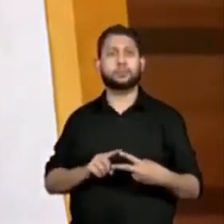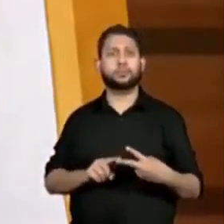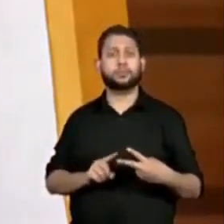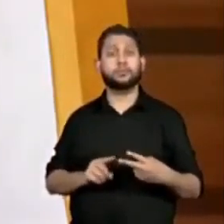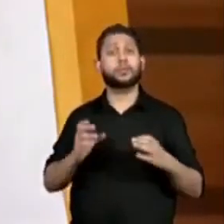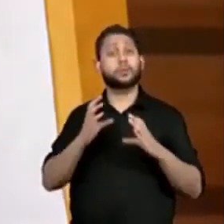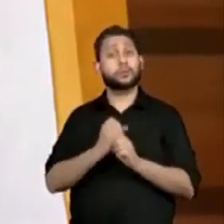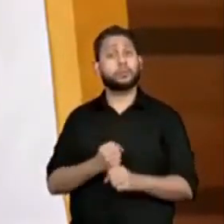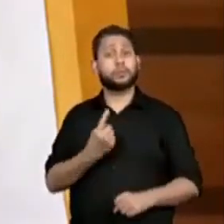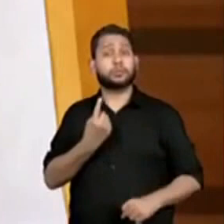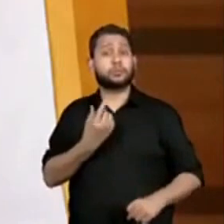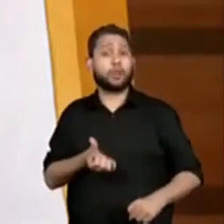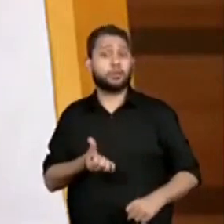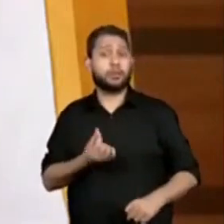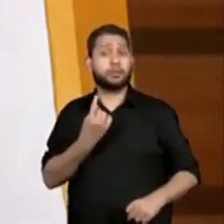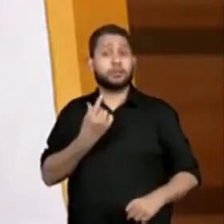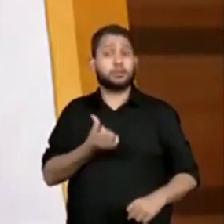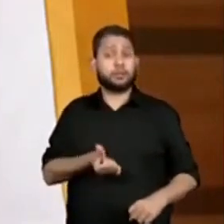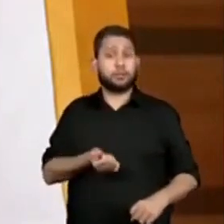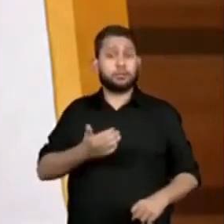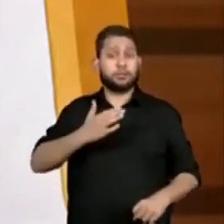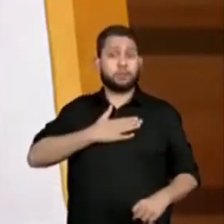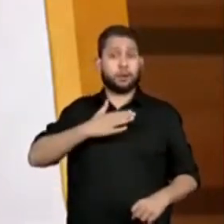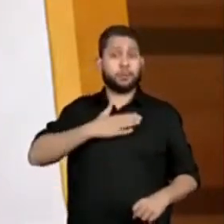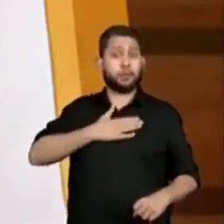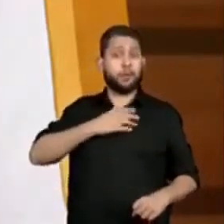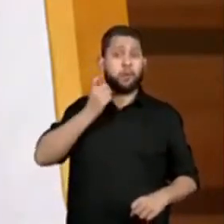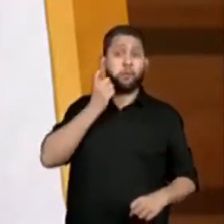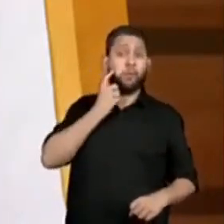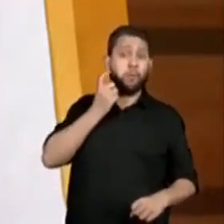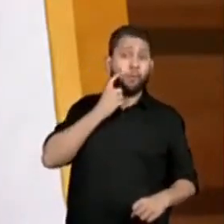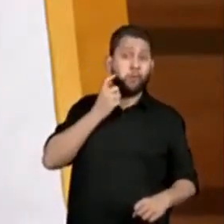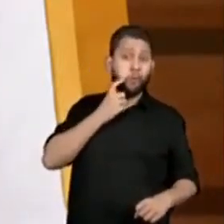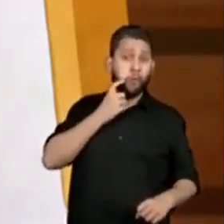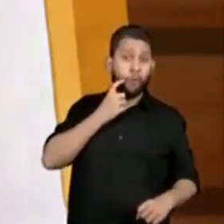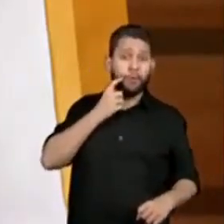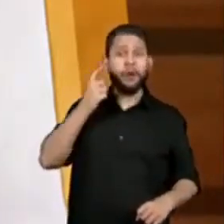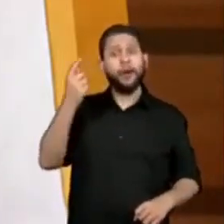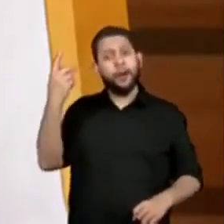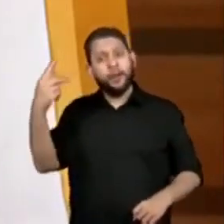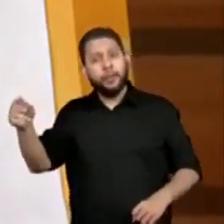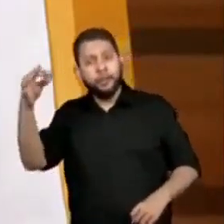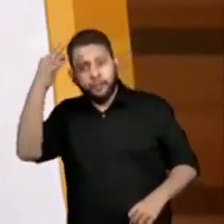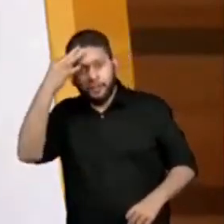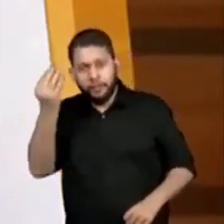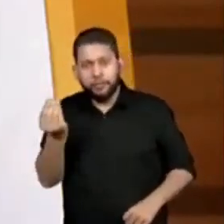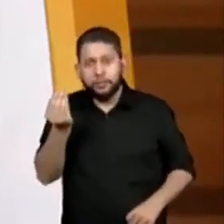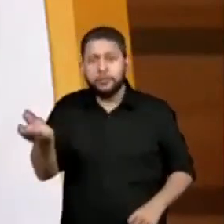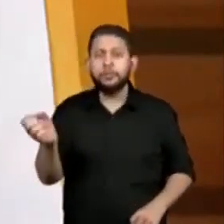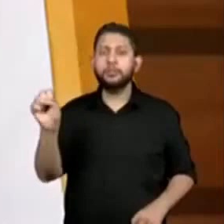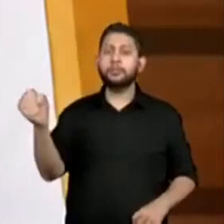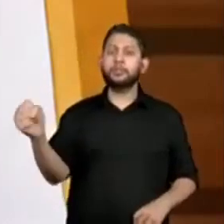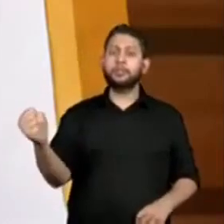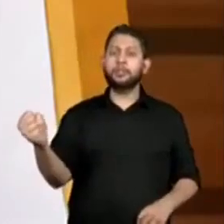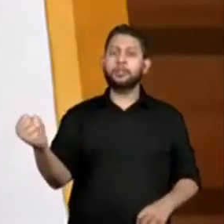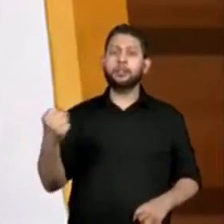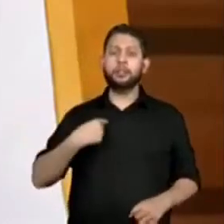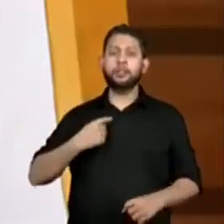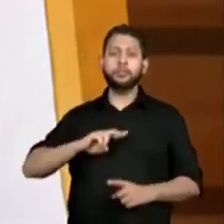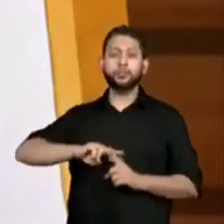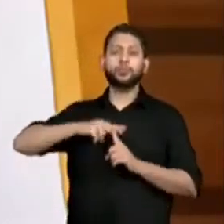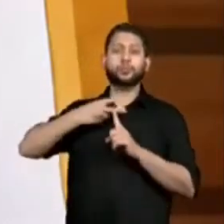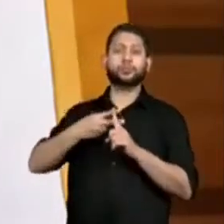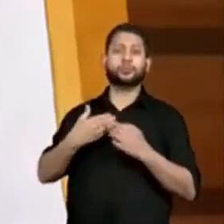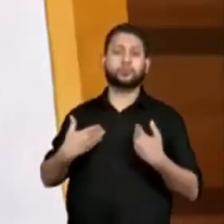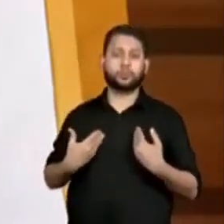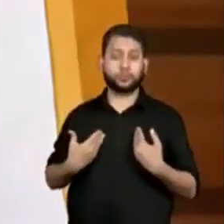16 16 que é o dobro de oito certo